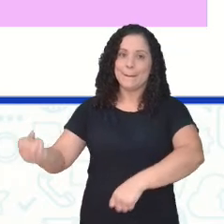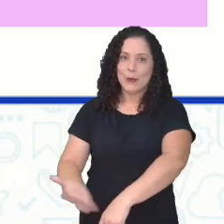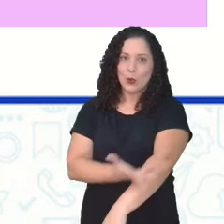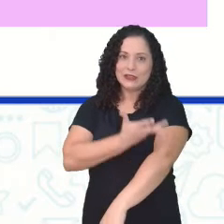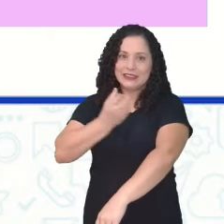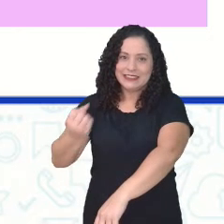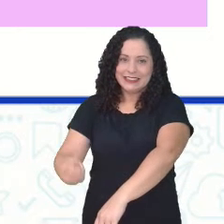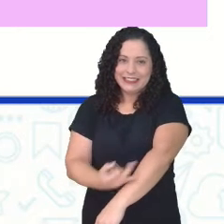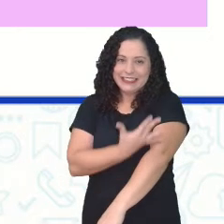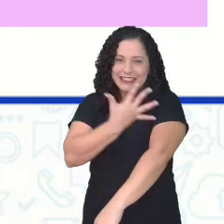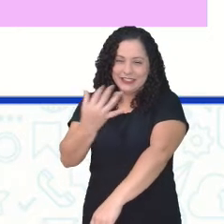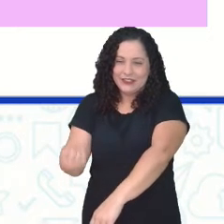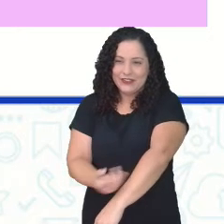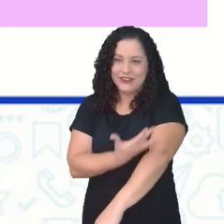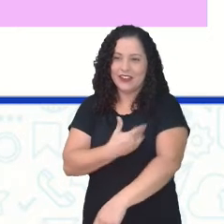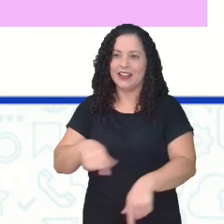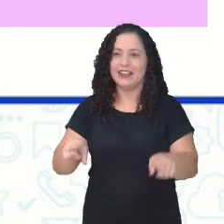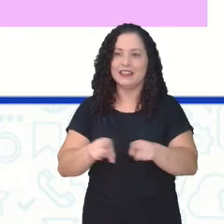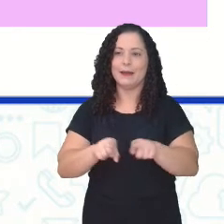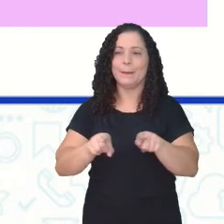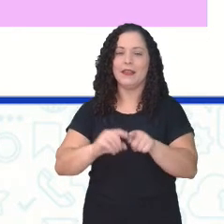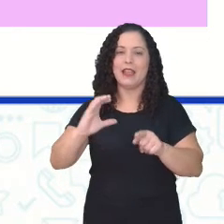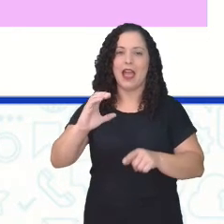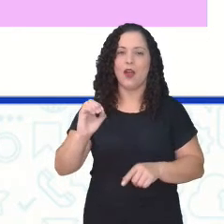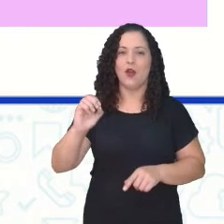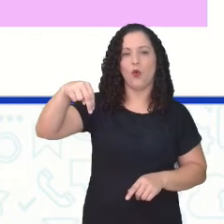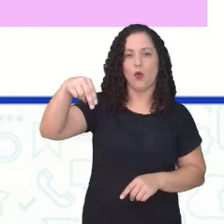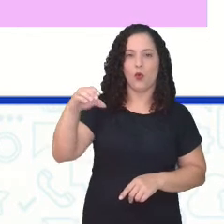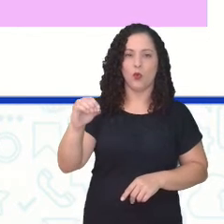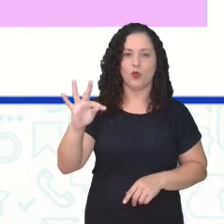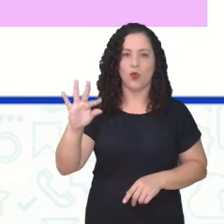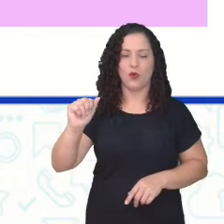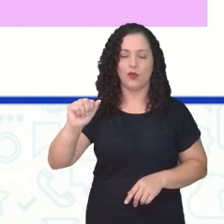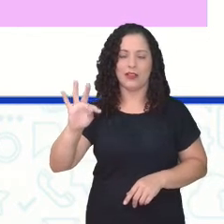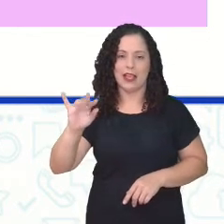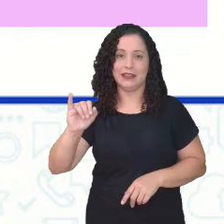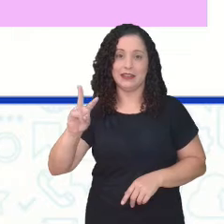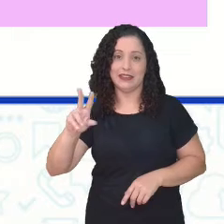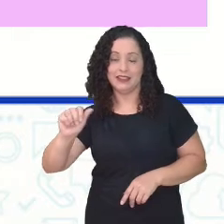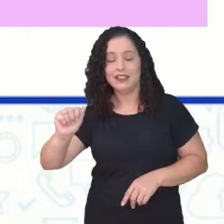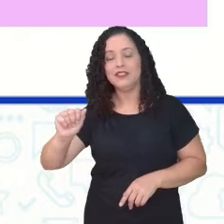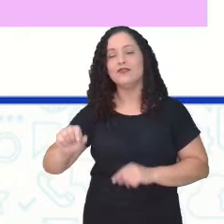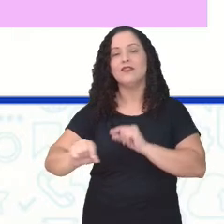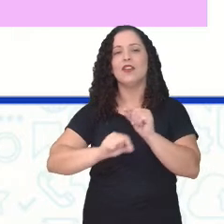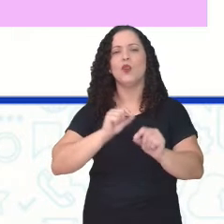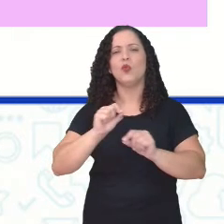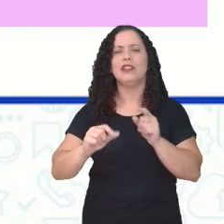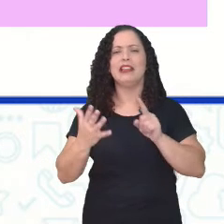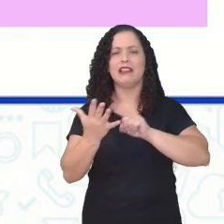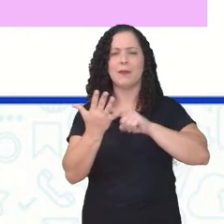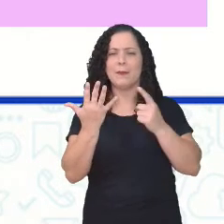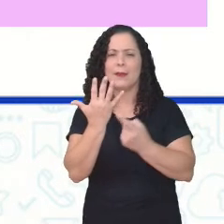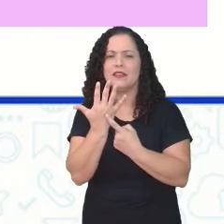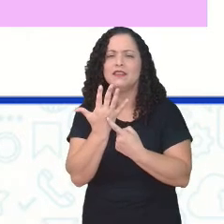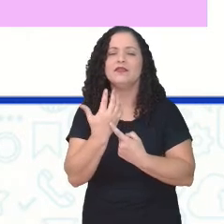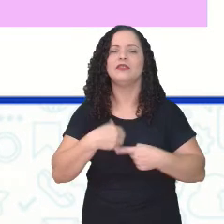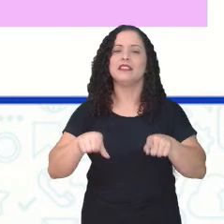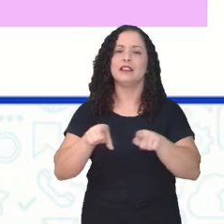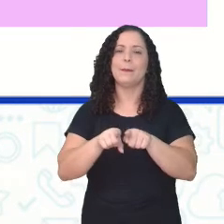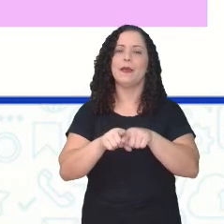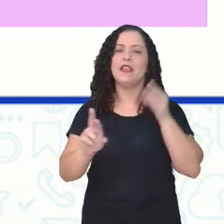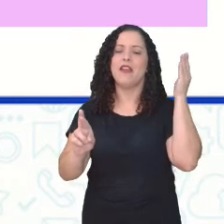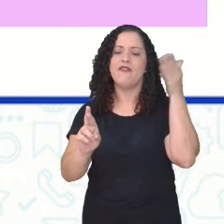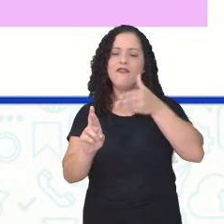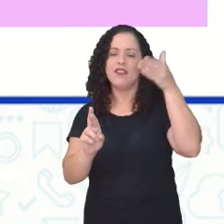que é a linguagem, não é? As figuras de linguagens que utilizamos, o referencial, não é? Aquilo